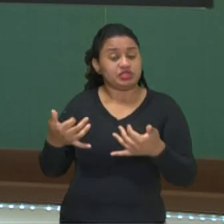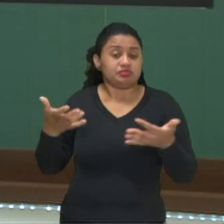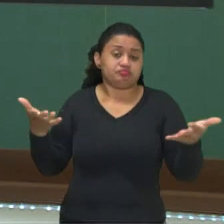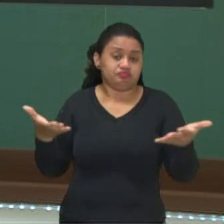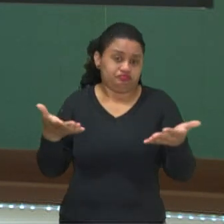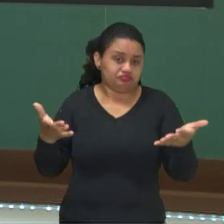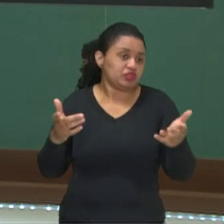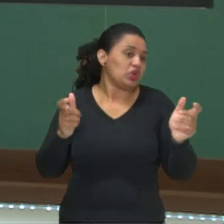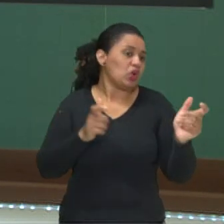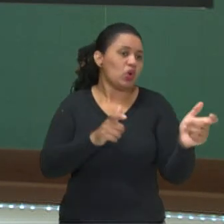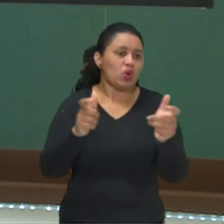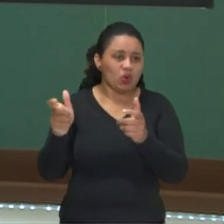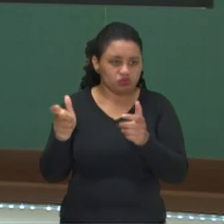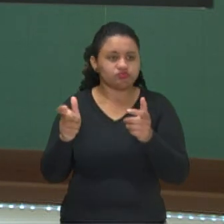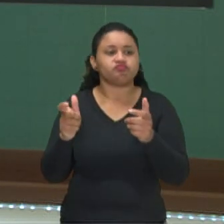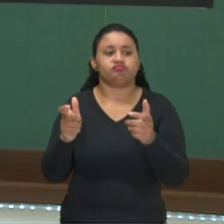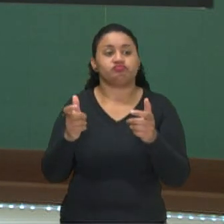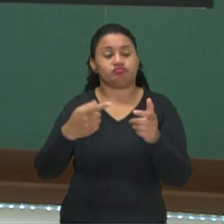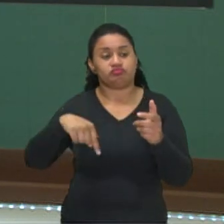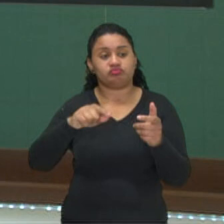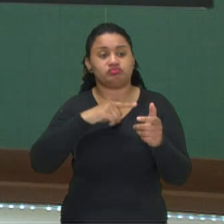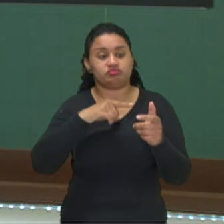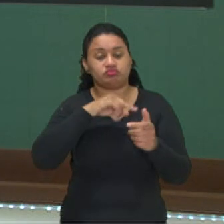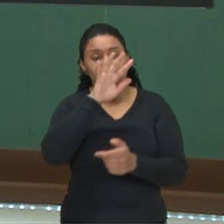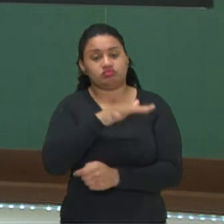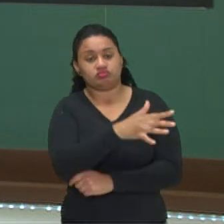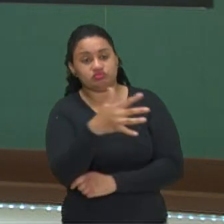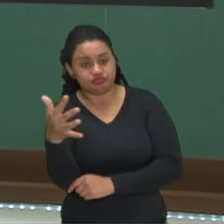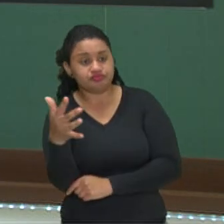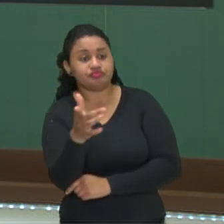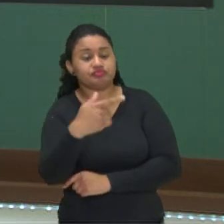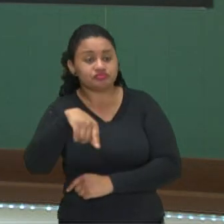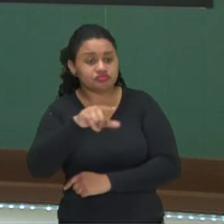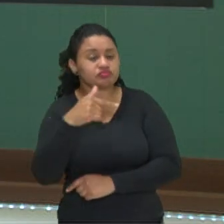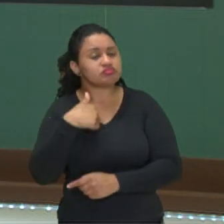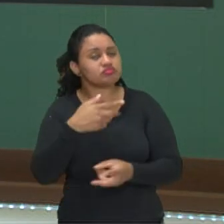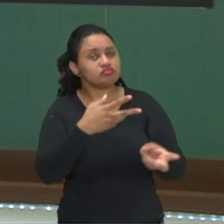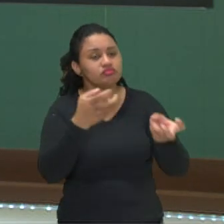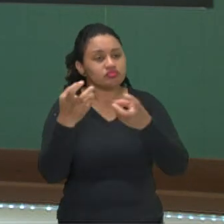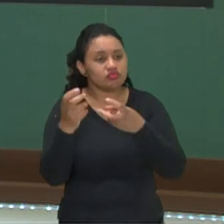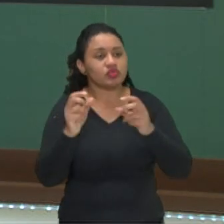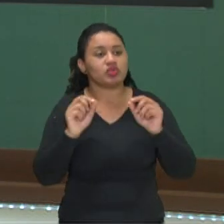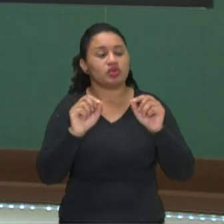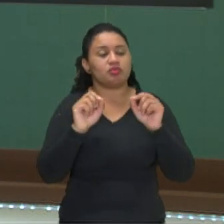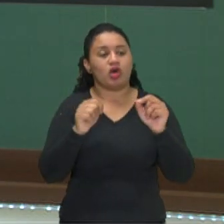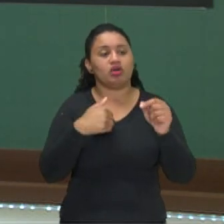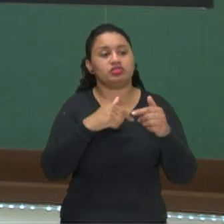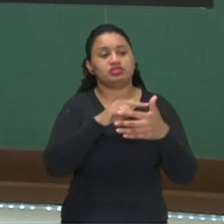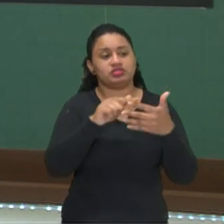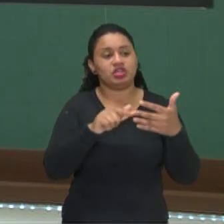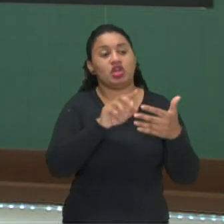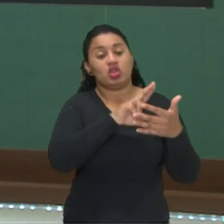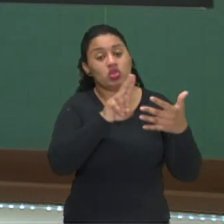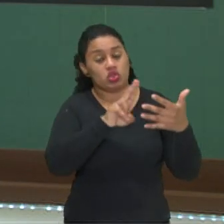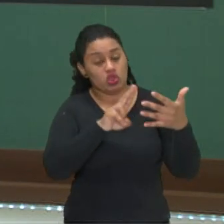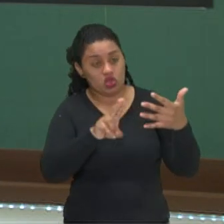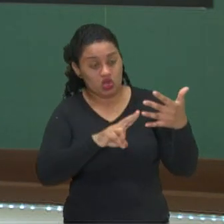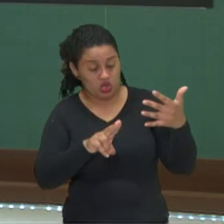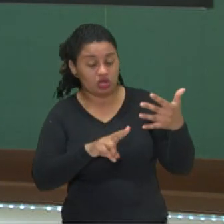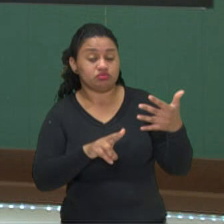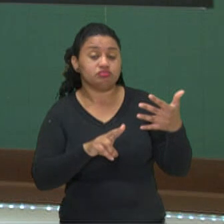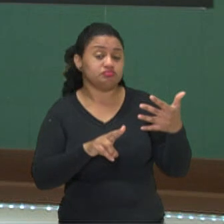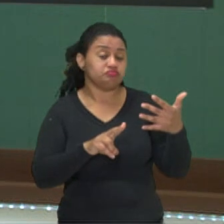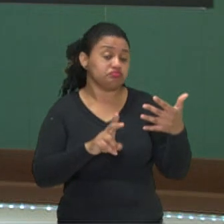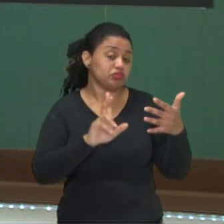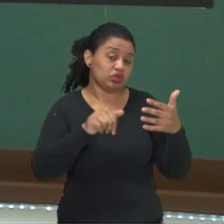mostrar. Aonde? Aqui vocês vão ter uma tabela e vocês vão identificar. Podem identificar através do